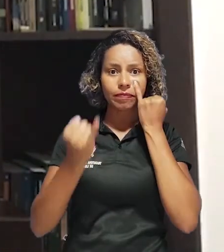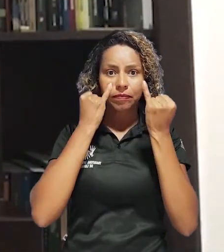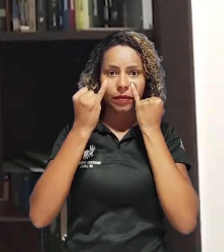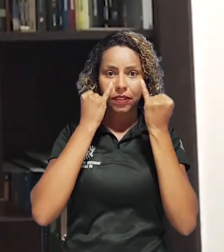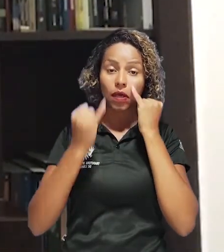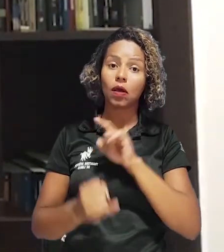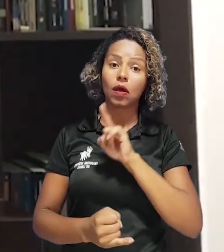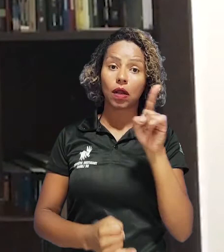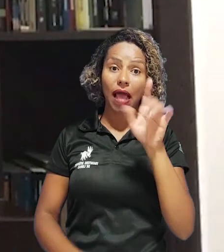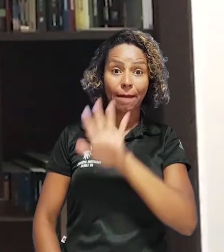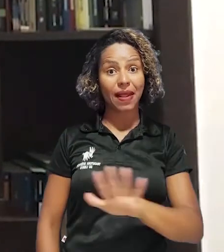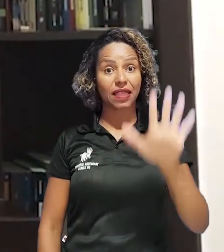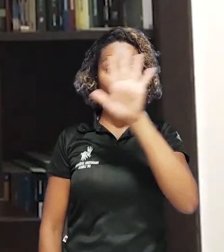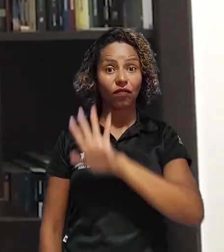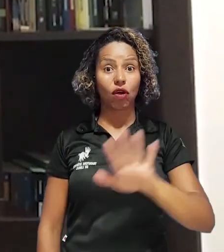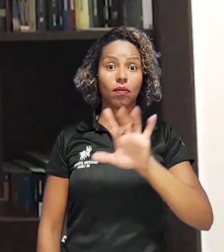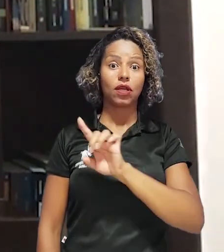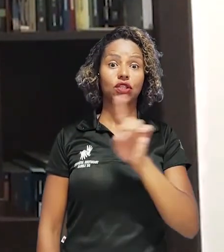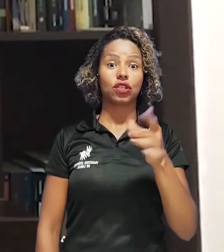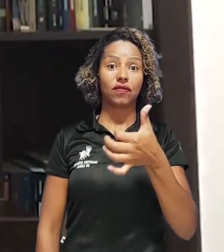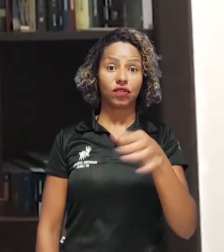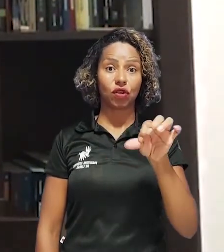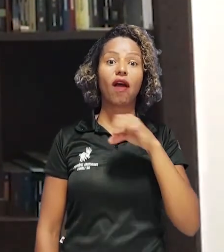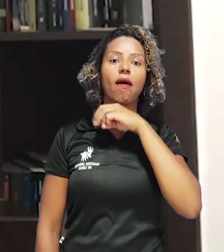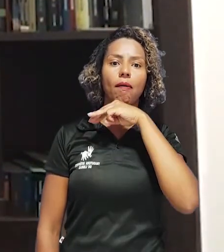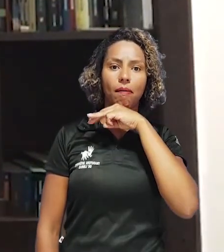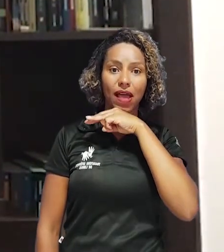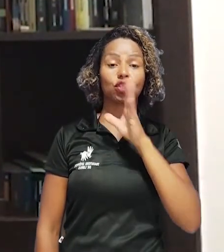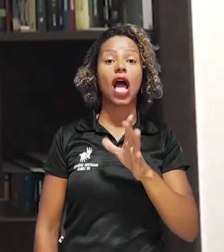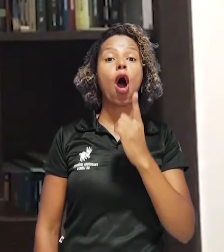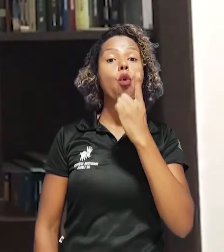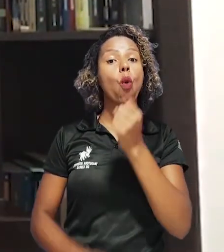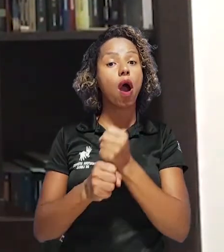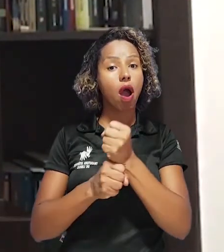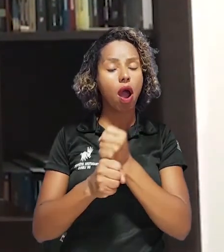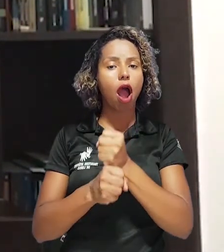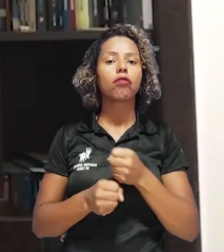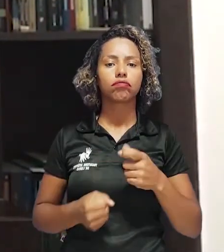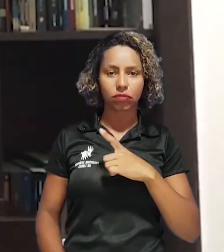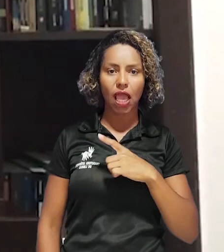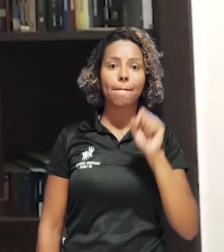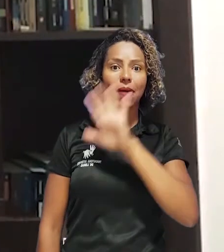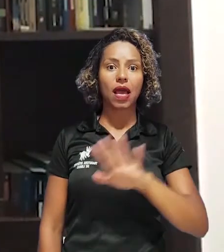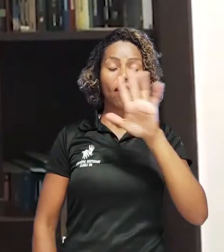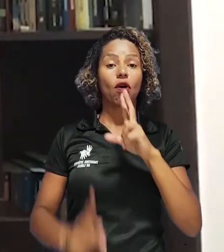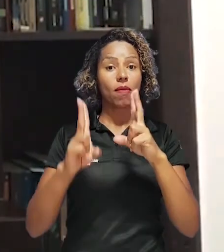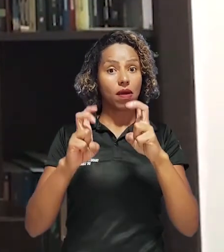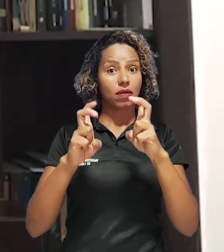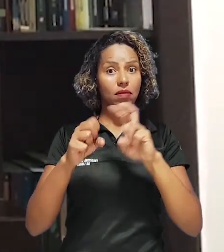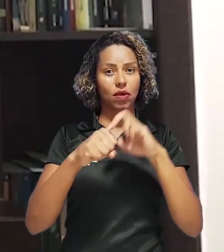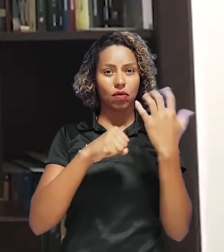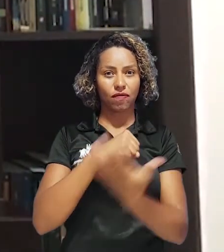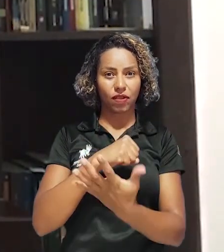íntegra na própria plataforma que no dia 29 de Março completou um ano de atividade a estudante do curso de estatística da